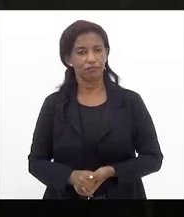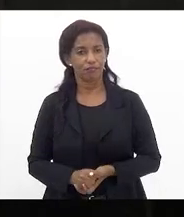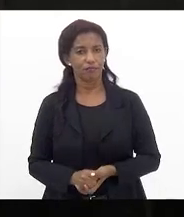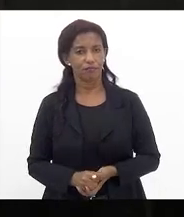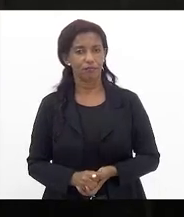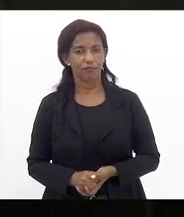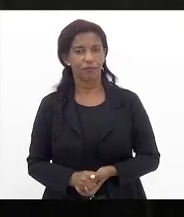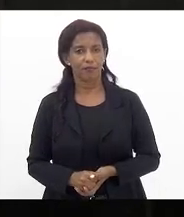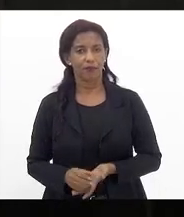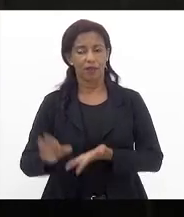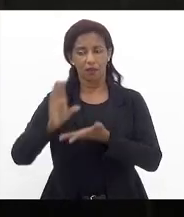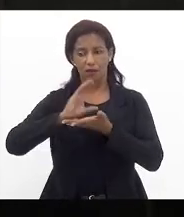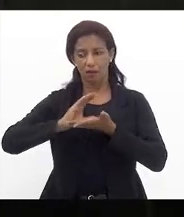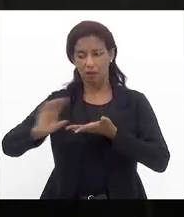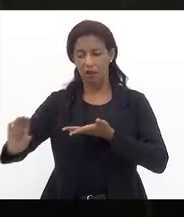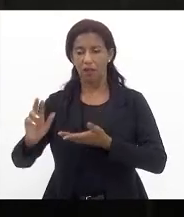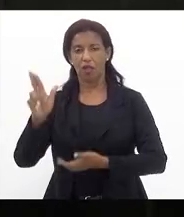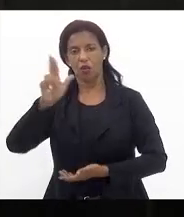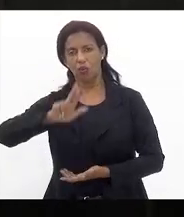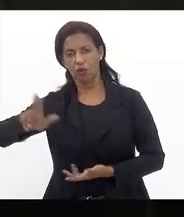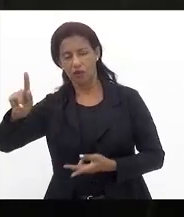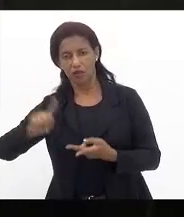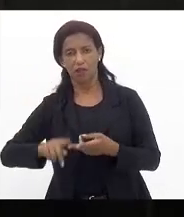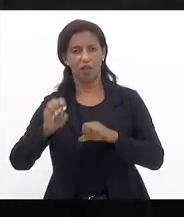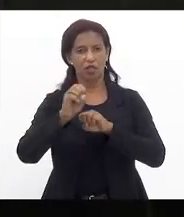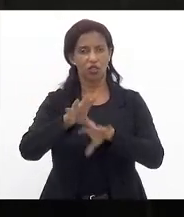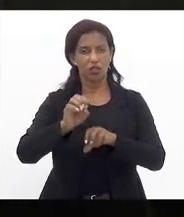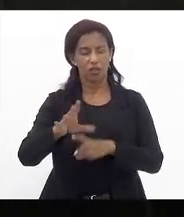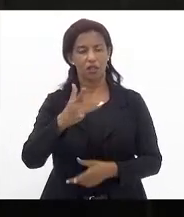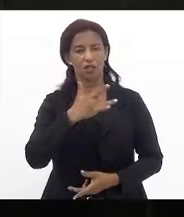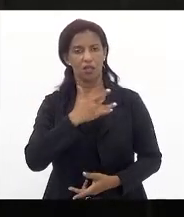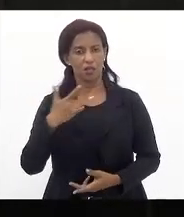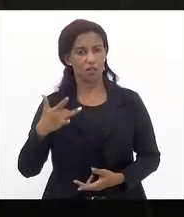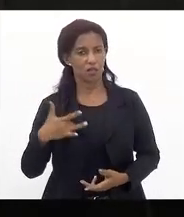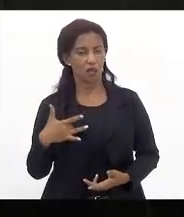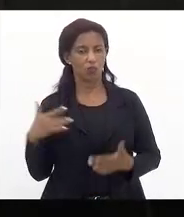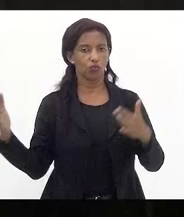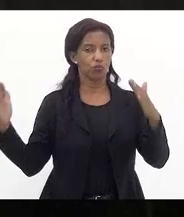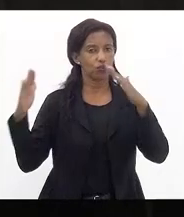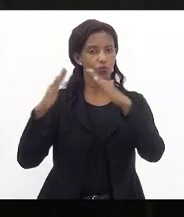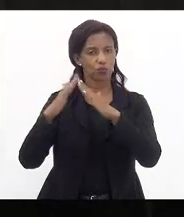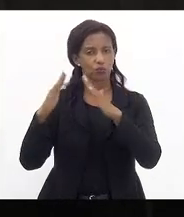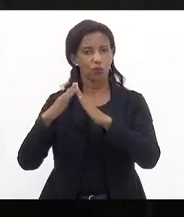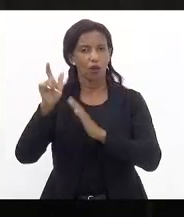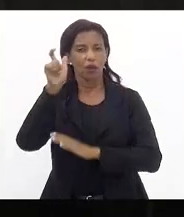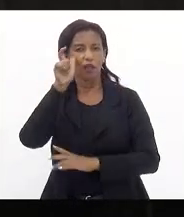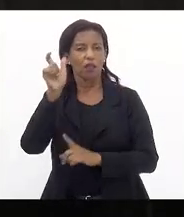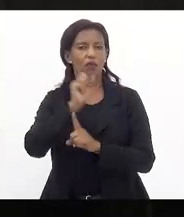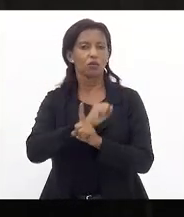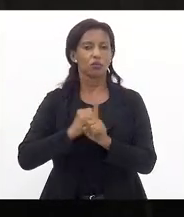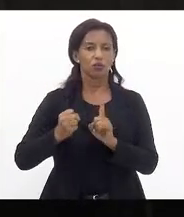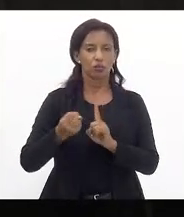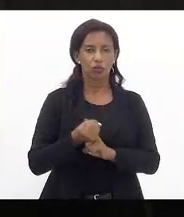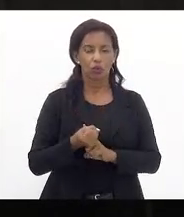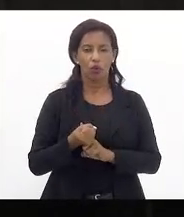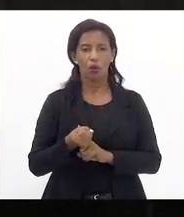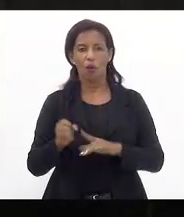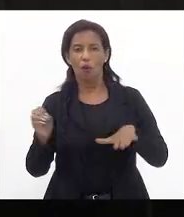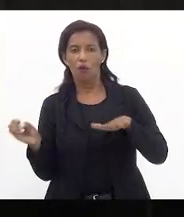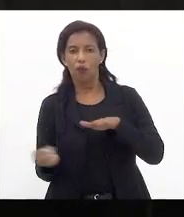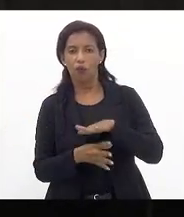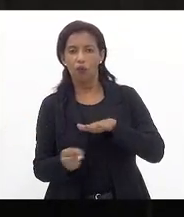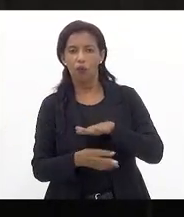em universidade, educação, saúde, habitação de interesse social, fundos